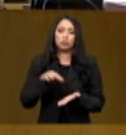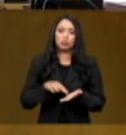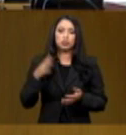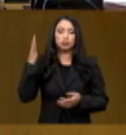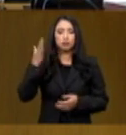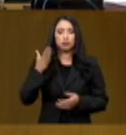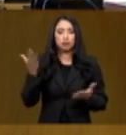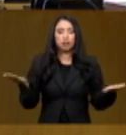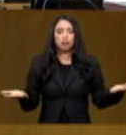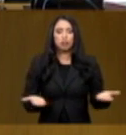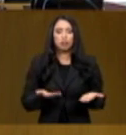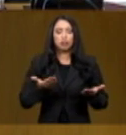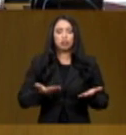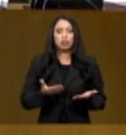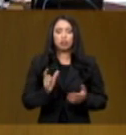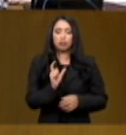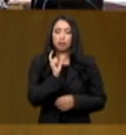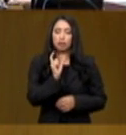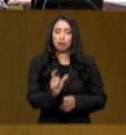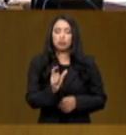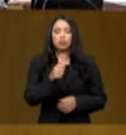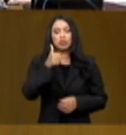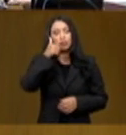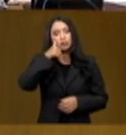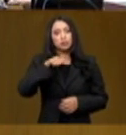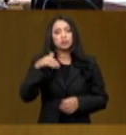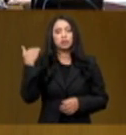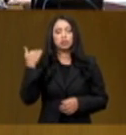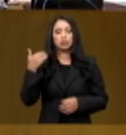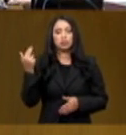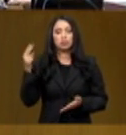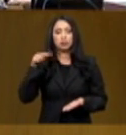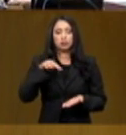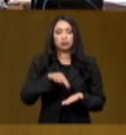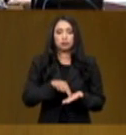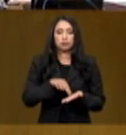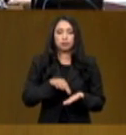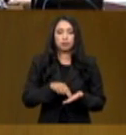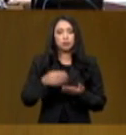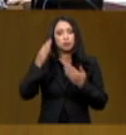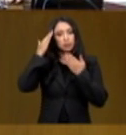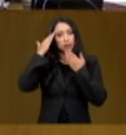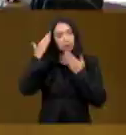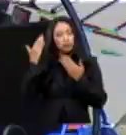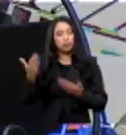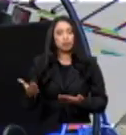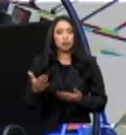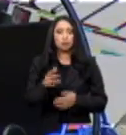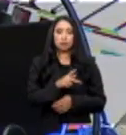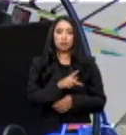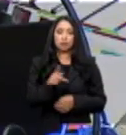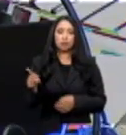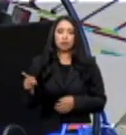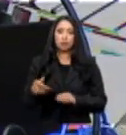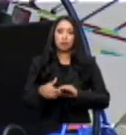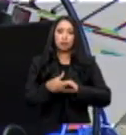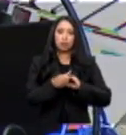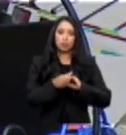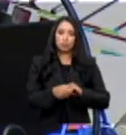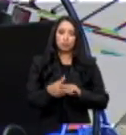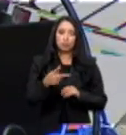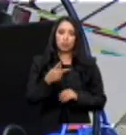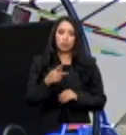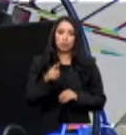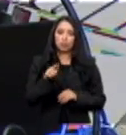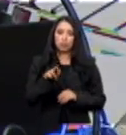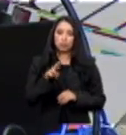à eminente relatora, ministra Carmen Lúcia. Pois não. Obrigado, senhor presidente. Cumprimento os senhores, o senhor procurador-geral